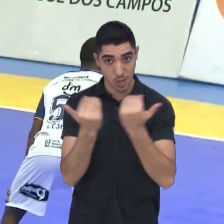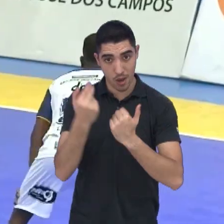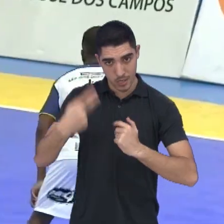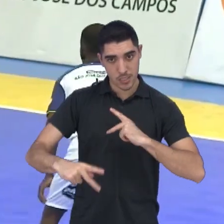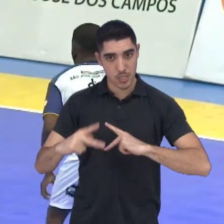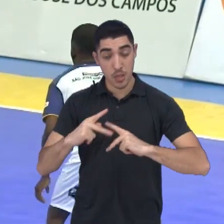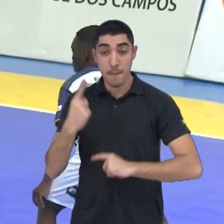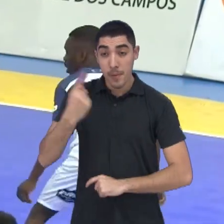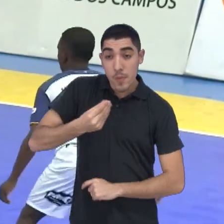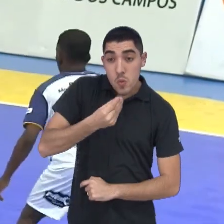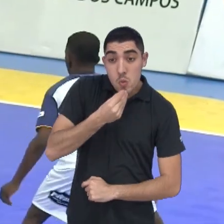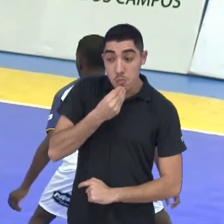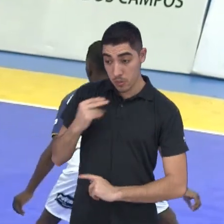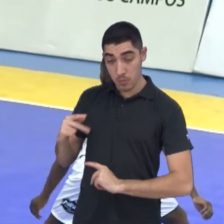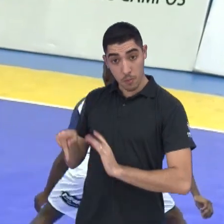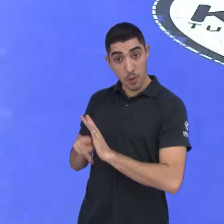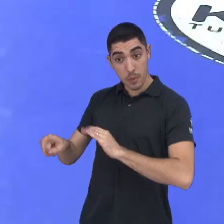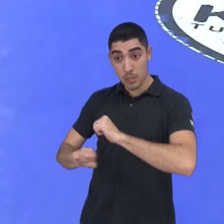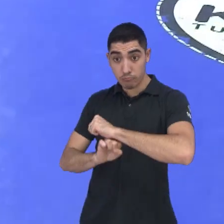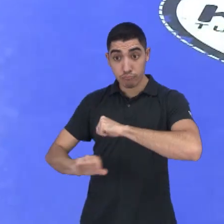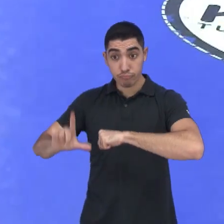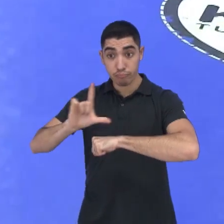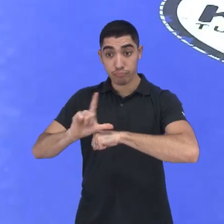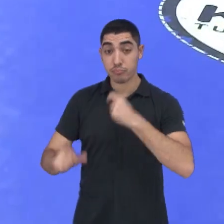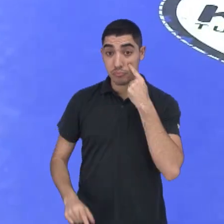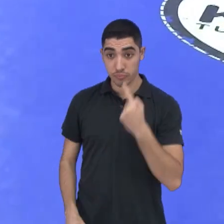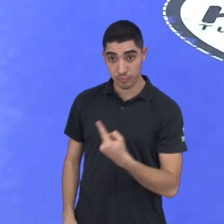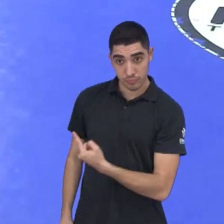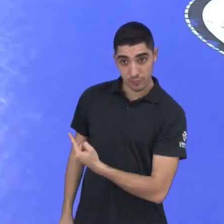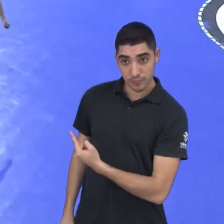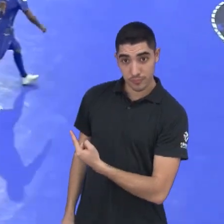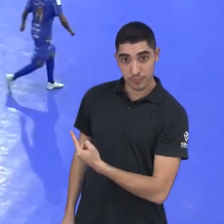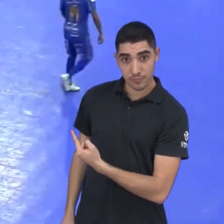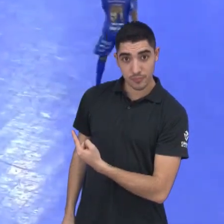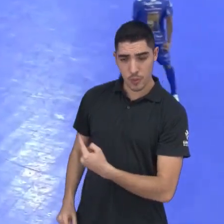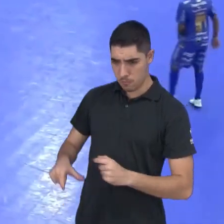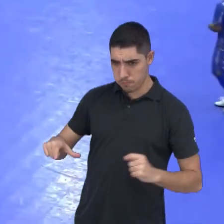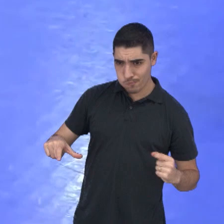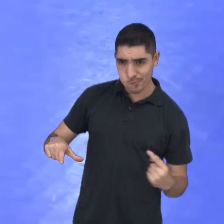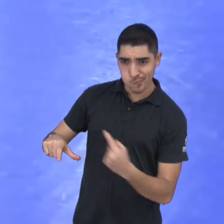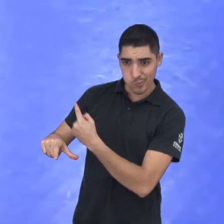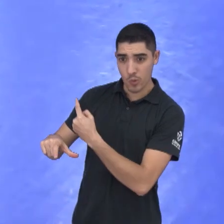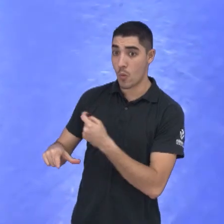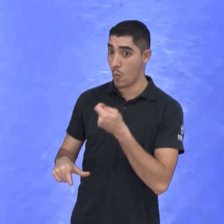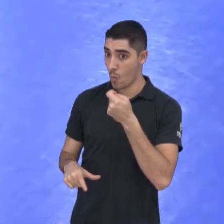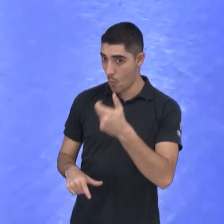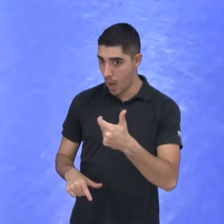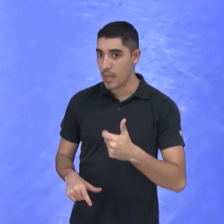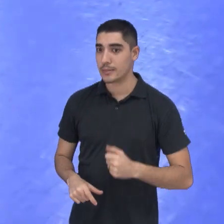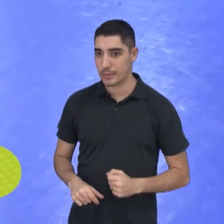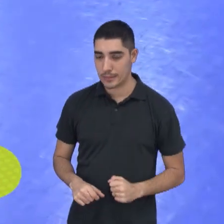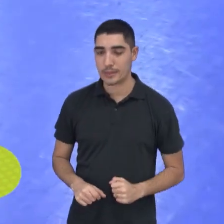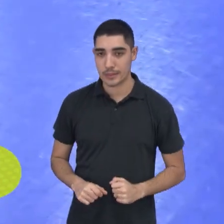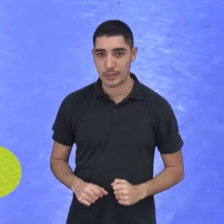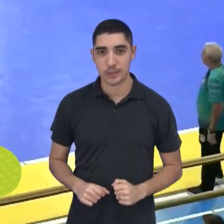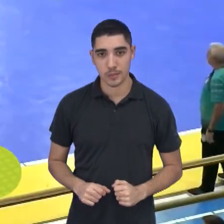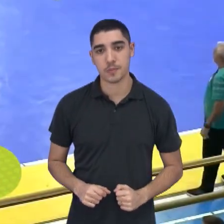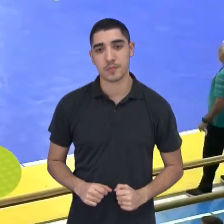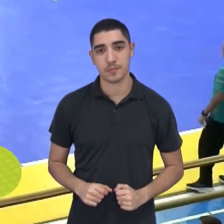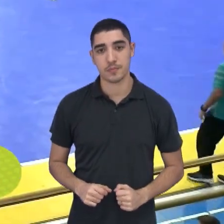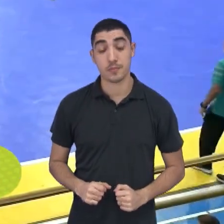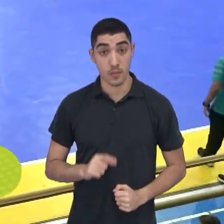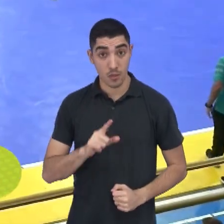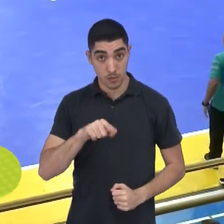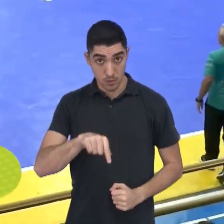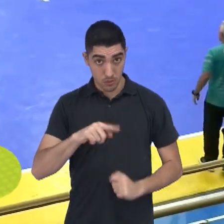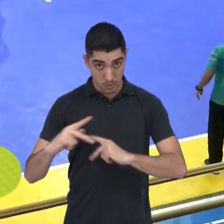a primeira chance foi do São Lourenço. Gurgel cobrou escanteio para trás e Claudinho mandou o sapato à direita de David.